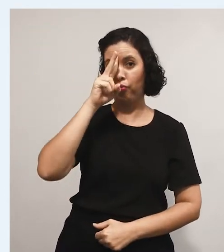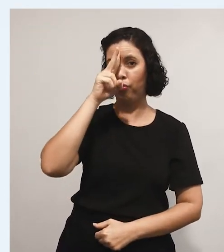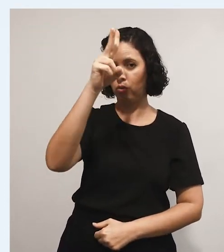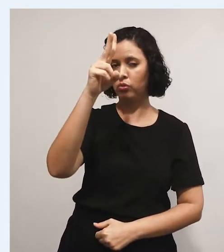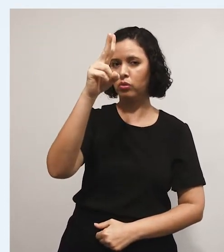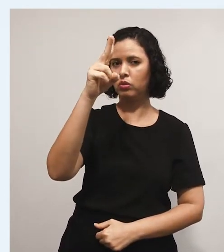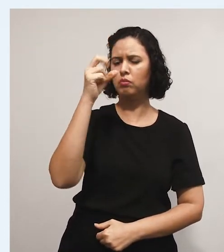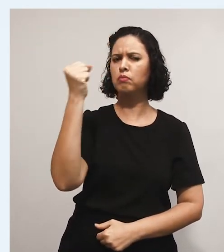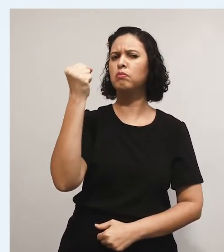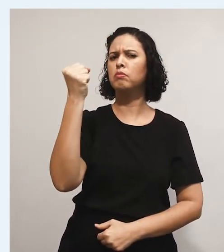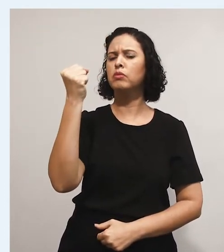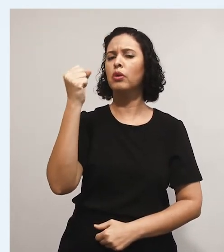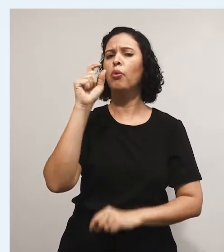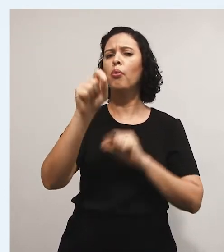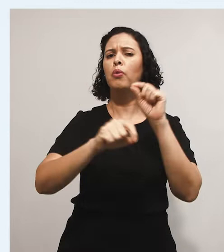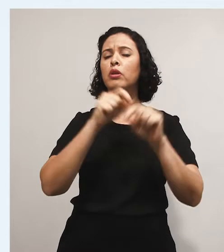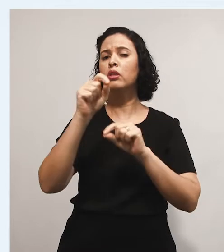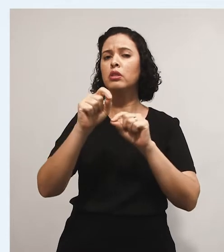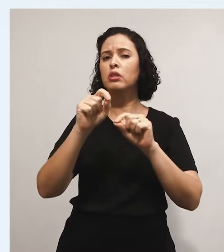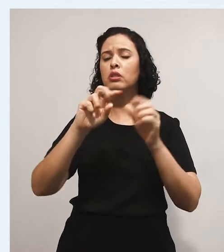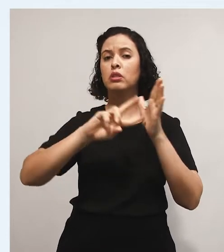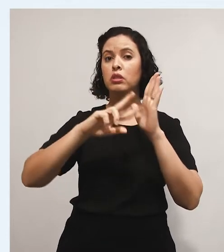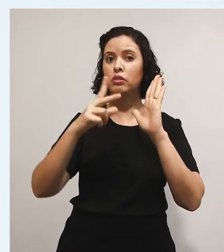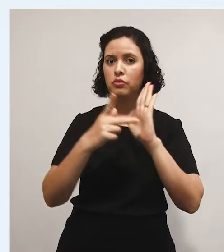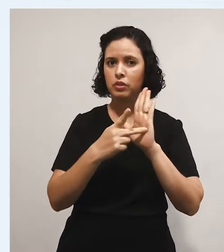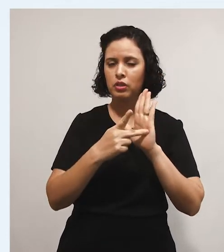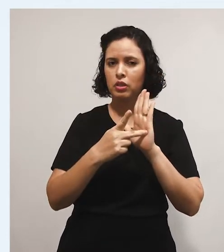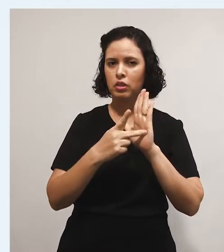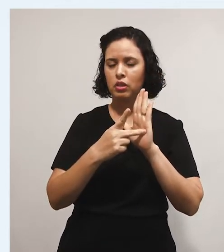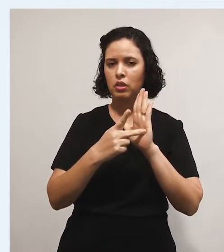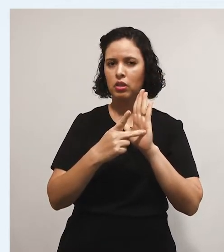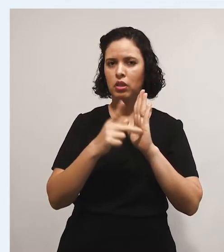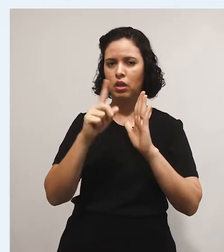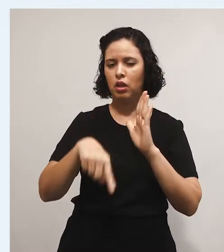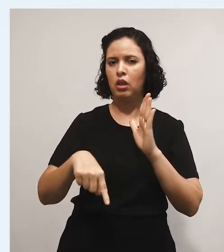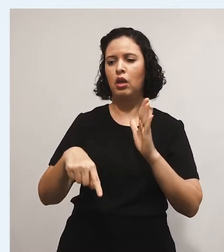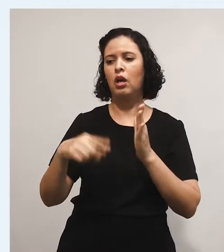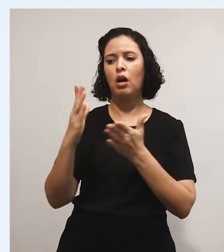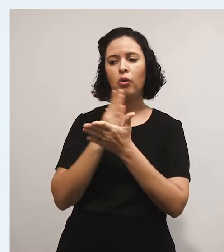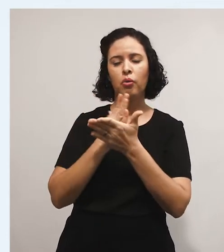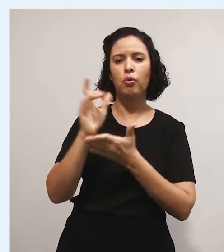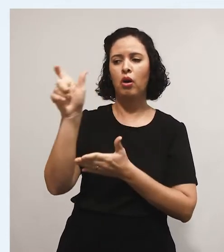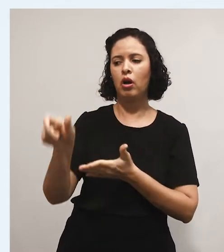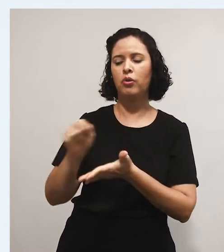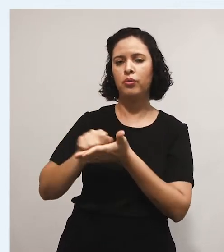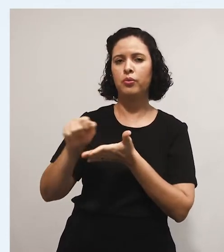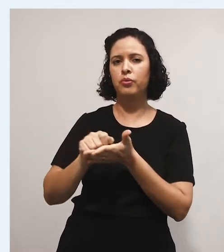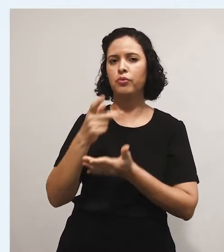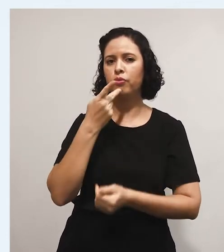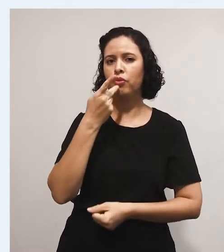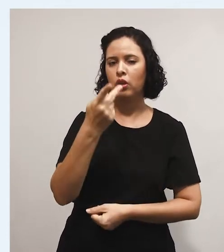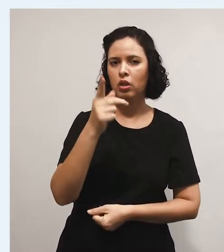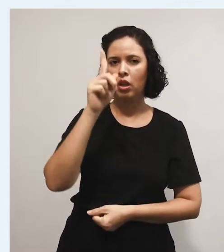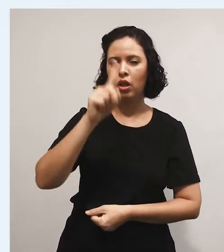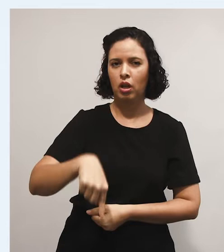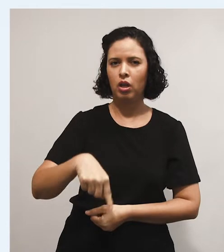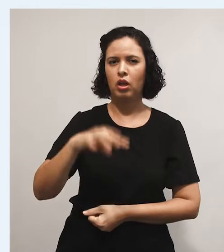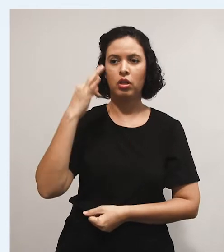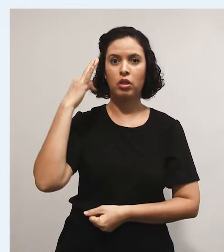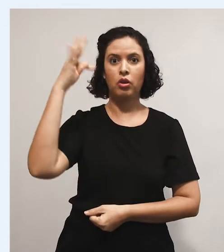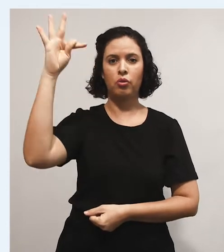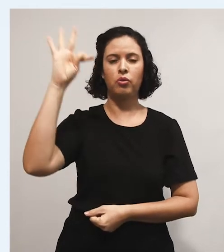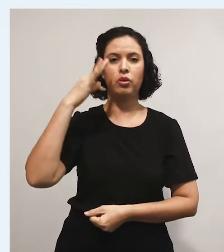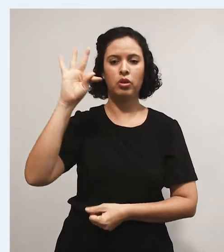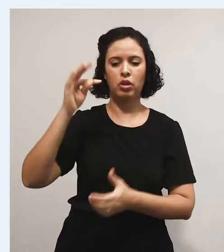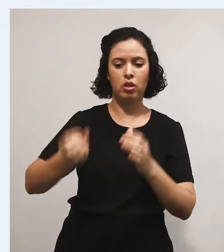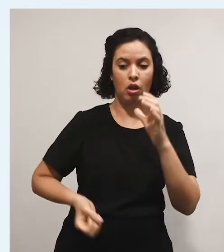O que é a teoria da força? Que, na verdade, né, alguns autores afirmam que essa é a verdadeira teoria da